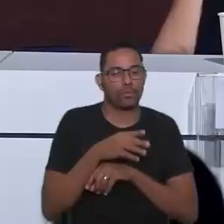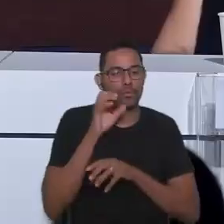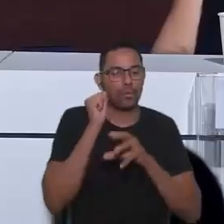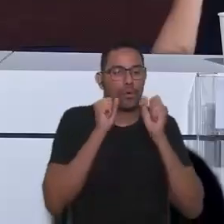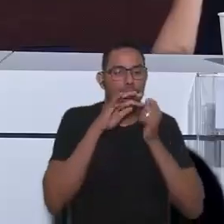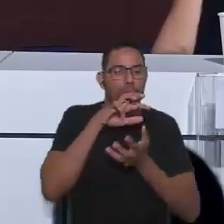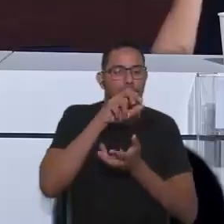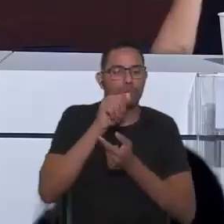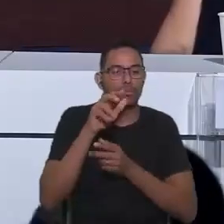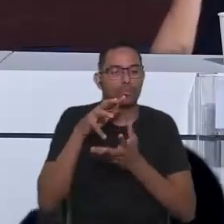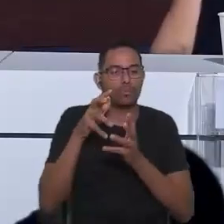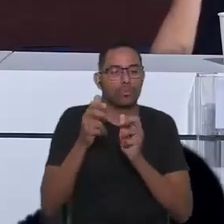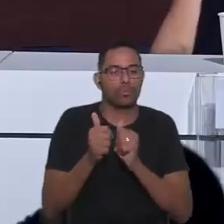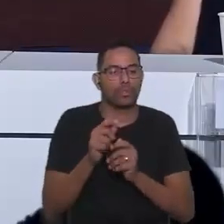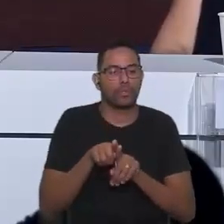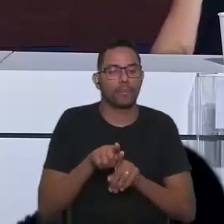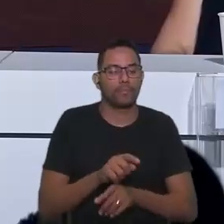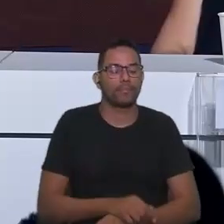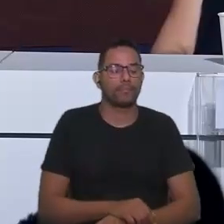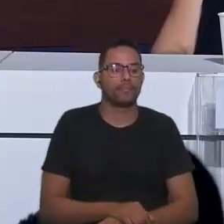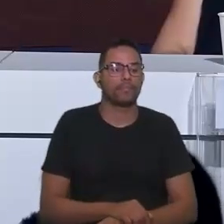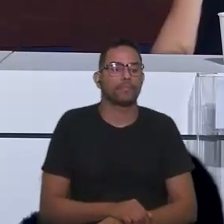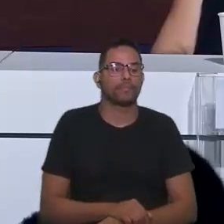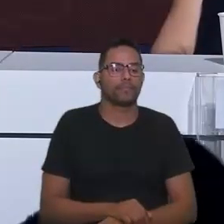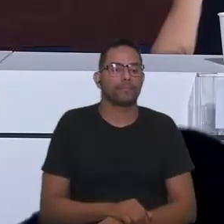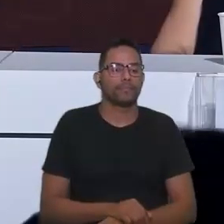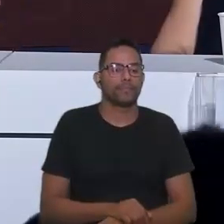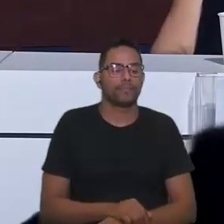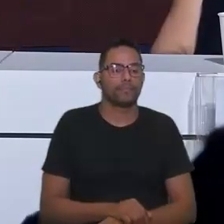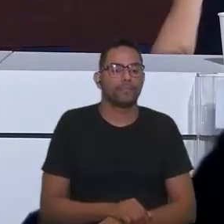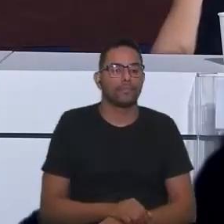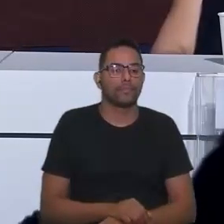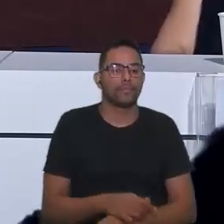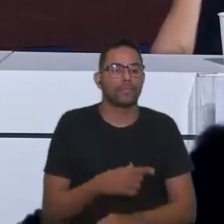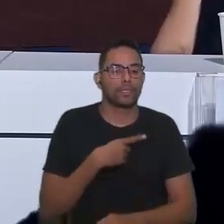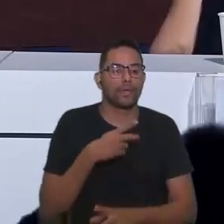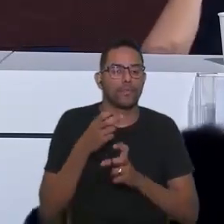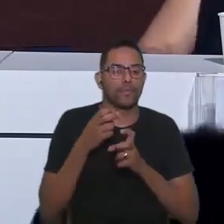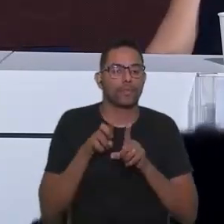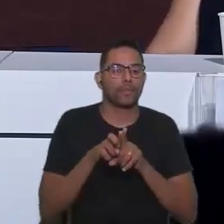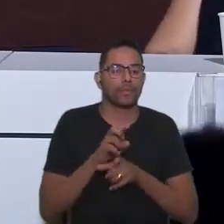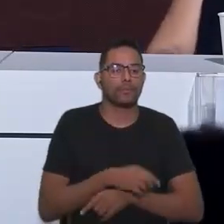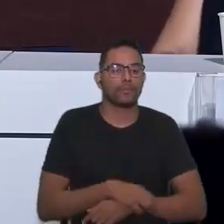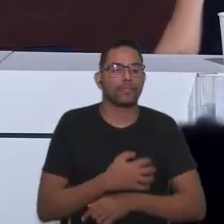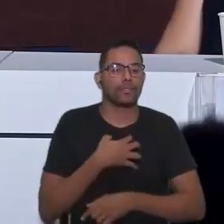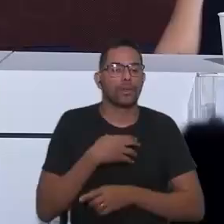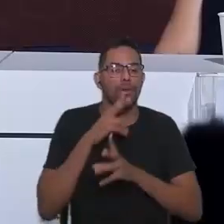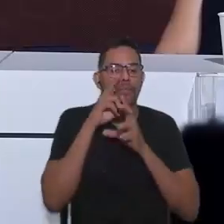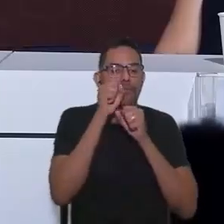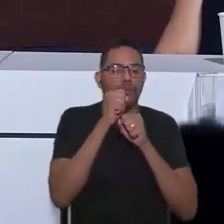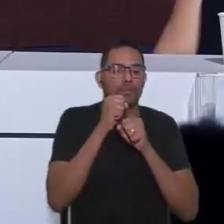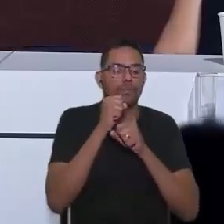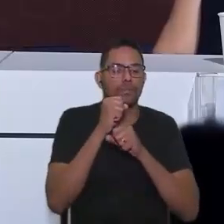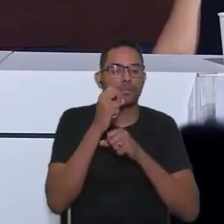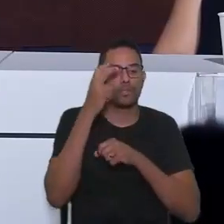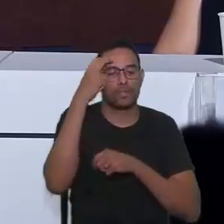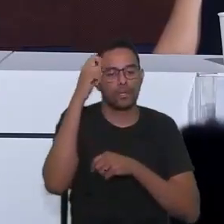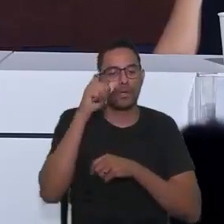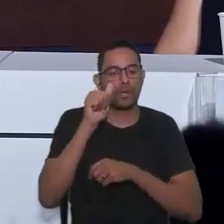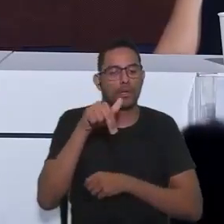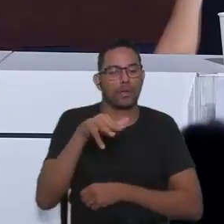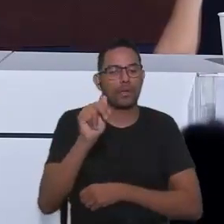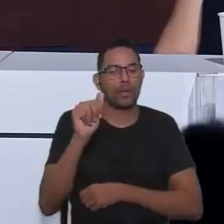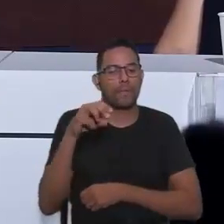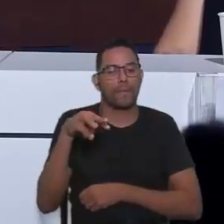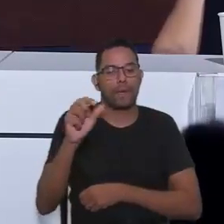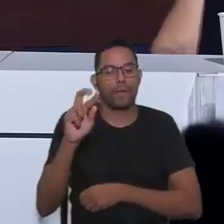escutar o mundo e isso tem muito que ver também com a força e a inteligência que a Ana Maria